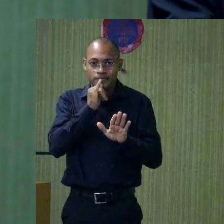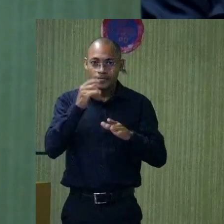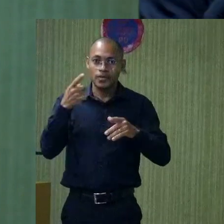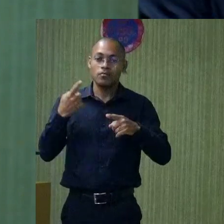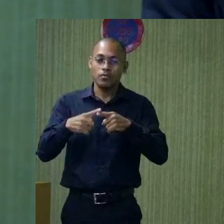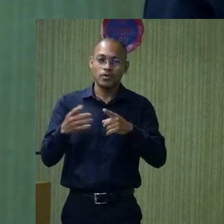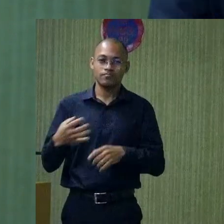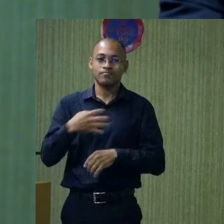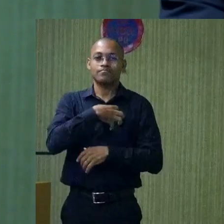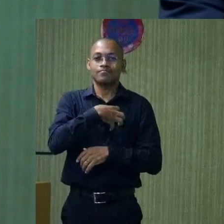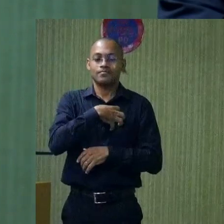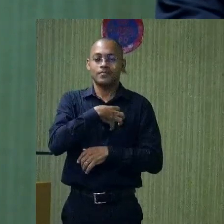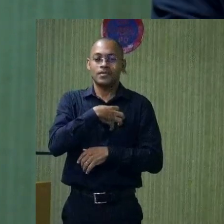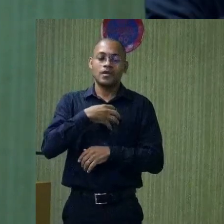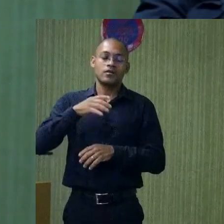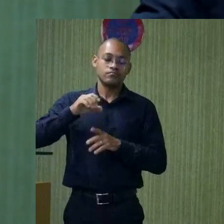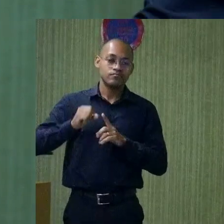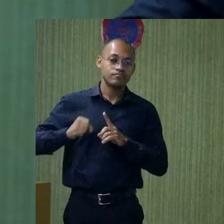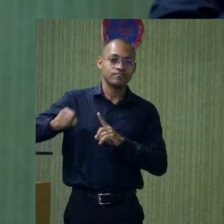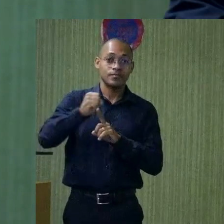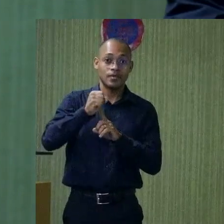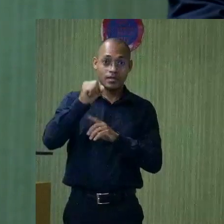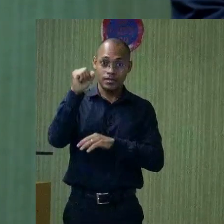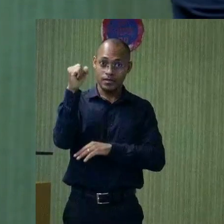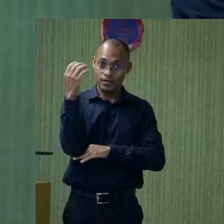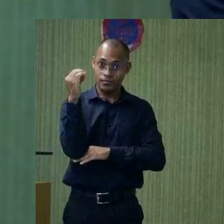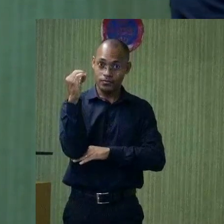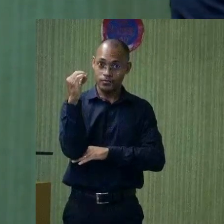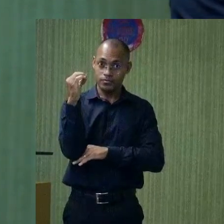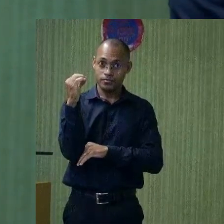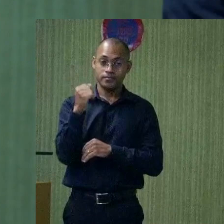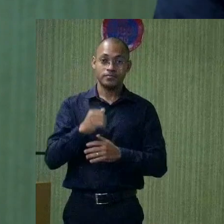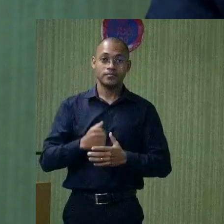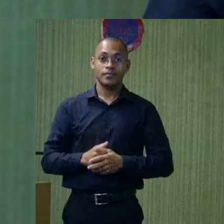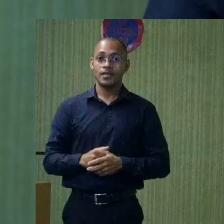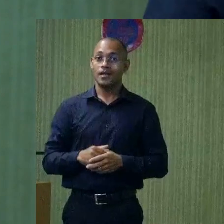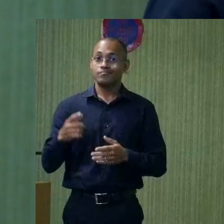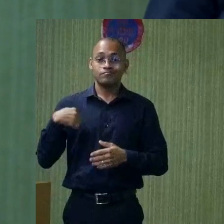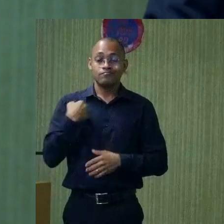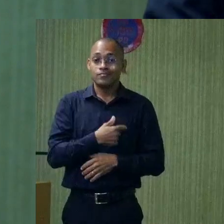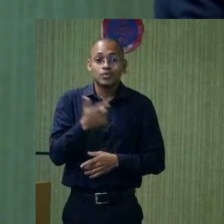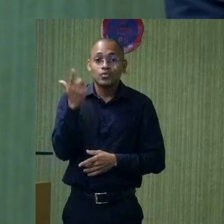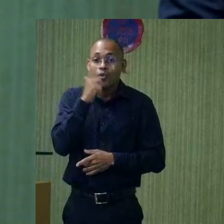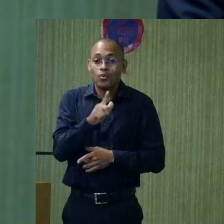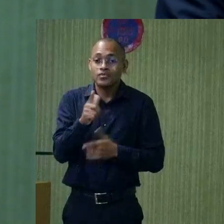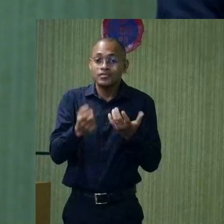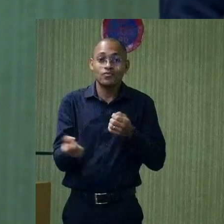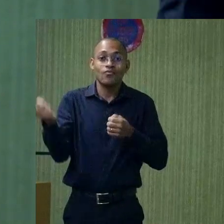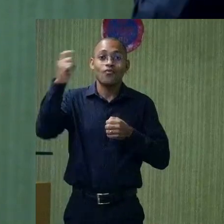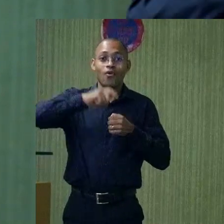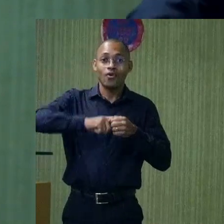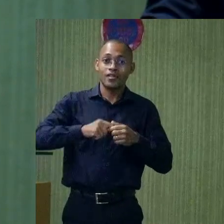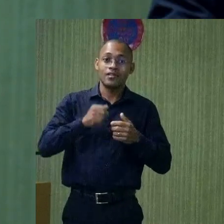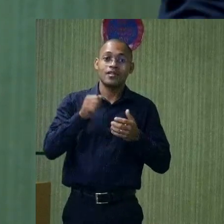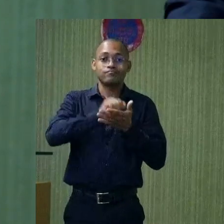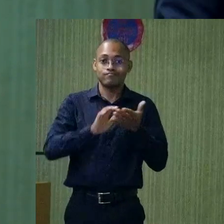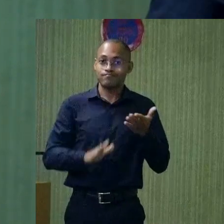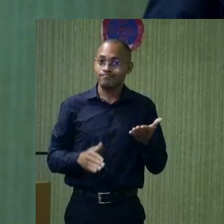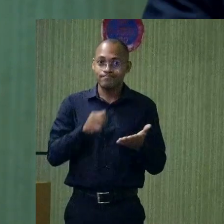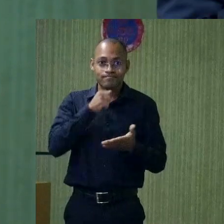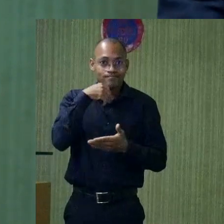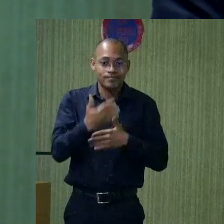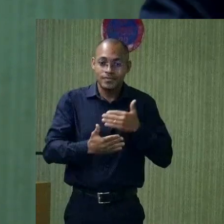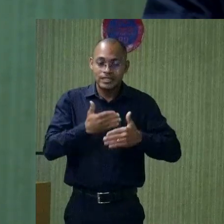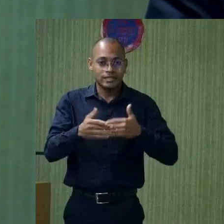Sociedade Gaúcha né nós não conseguimos eh retomar muitas atividades ainda até hoje